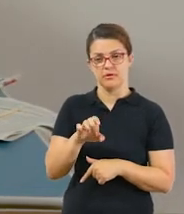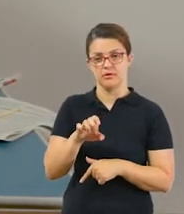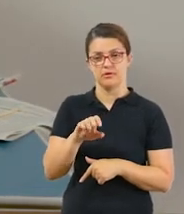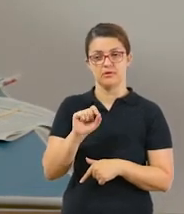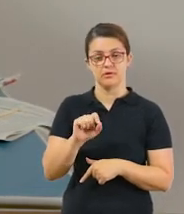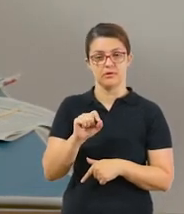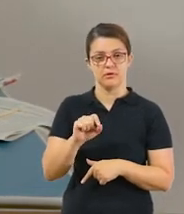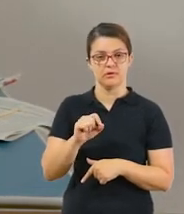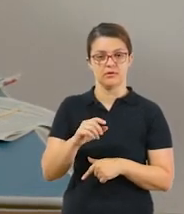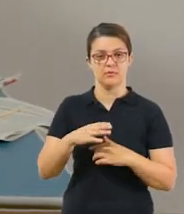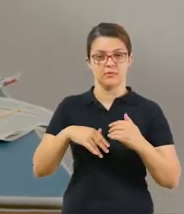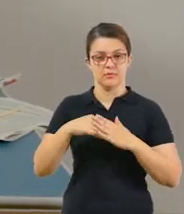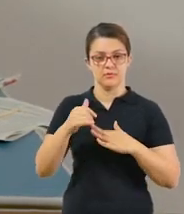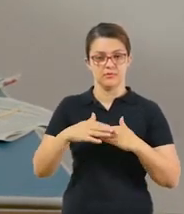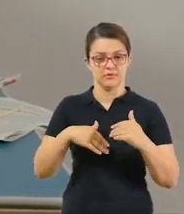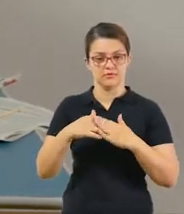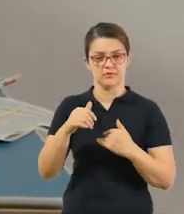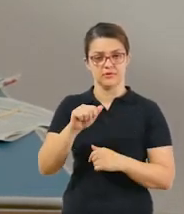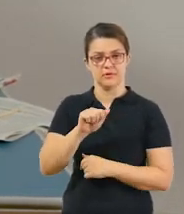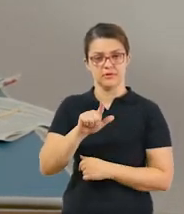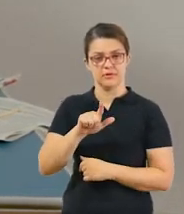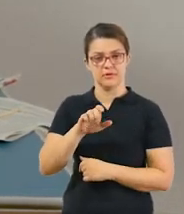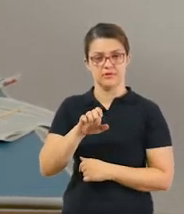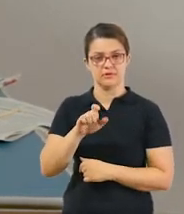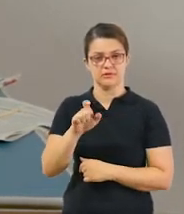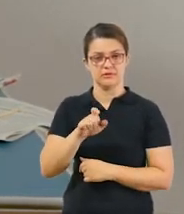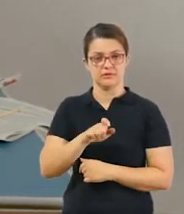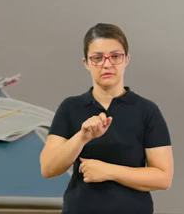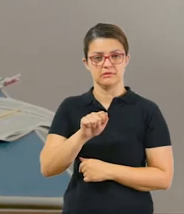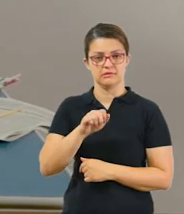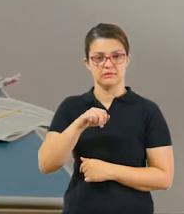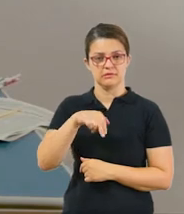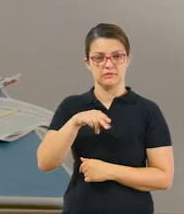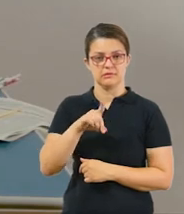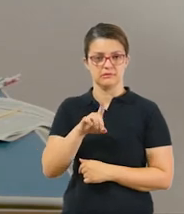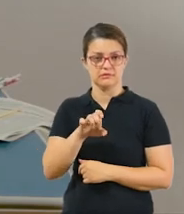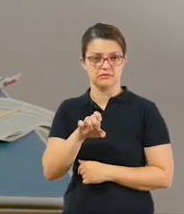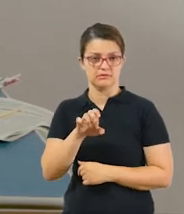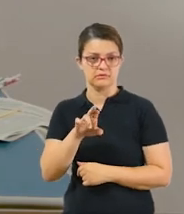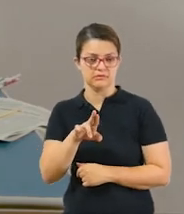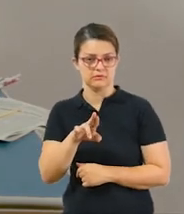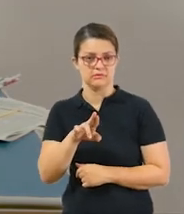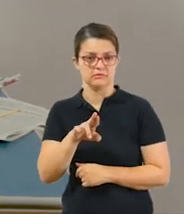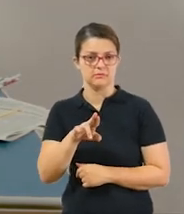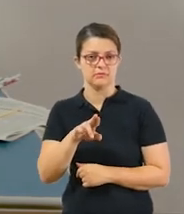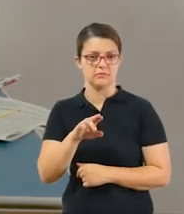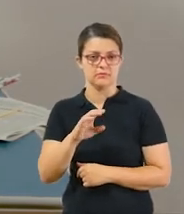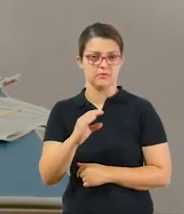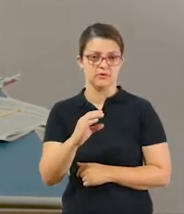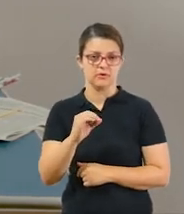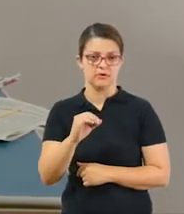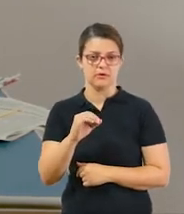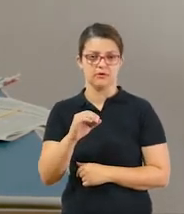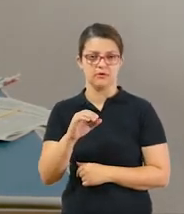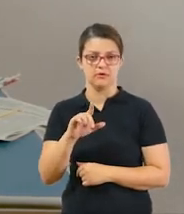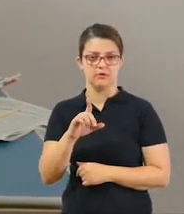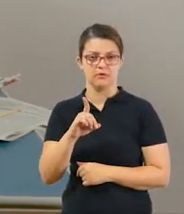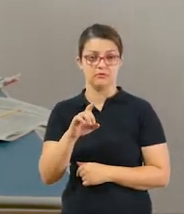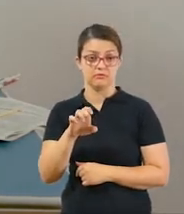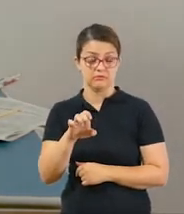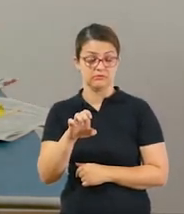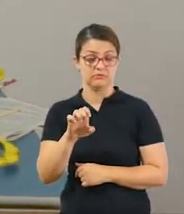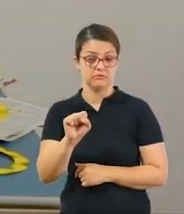técnicas do alexander calder né ele trabalha com móbiles nós temos aqui um